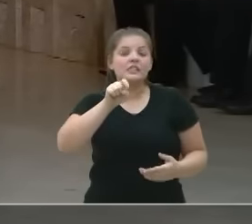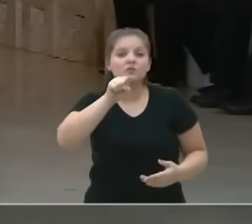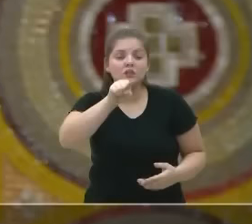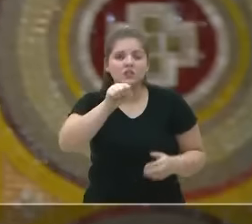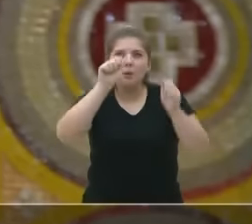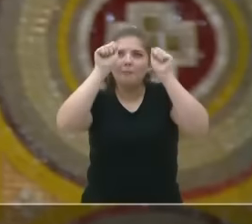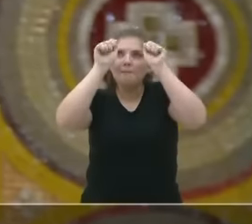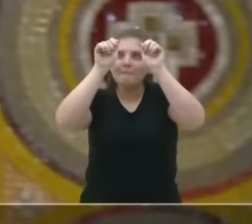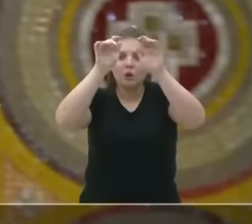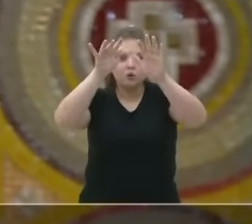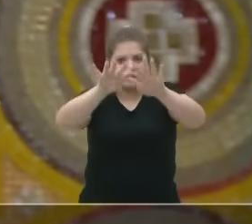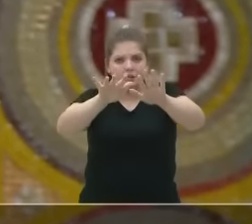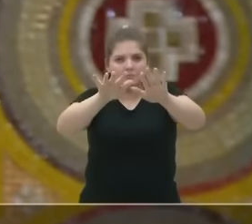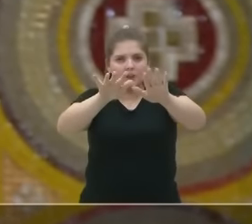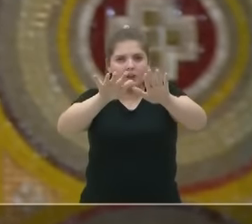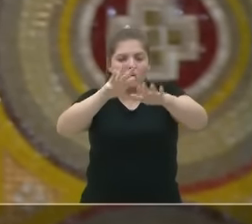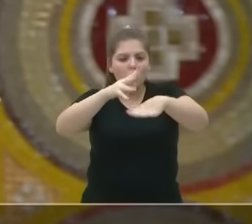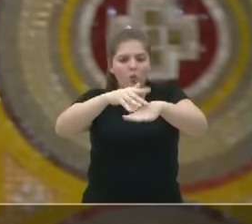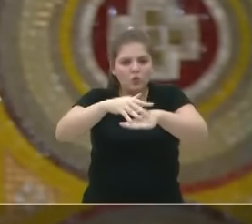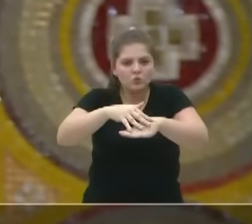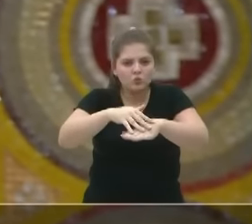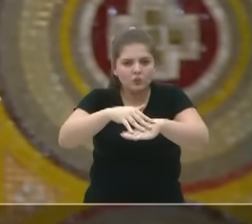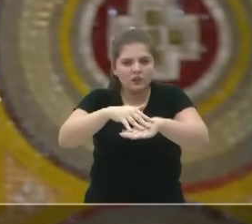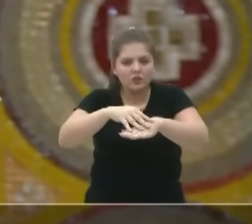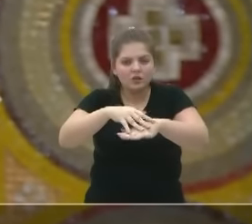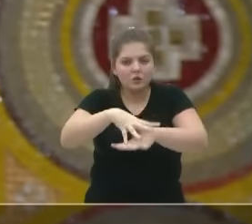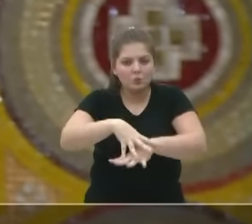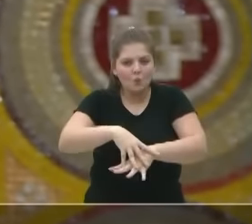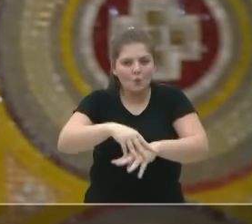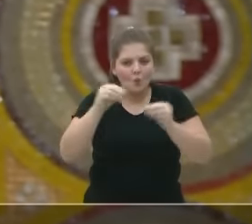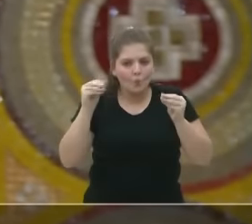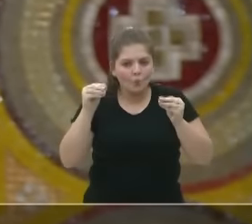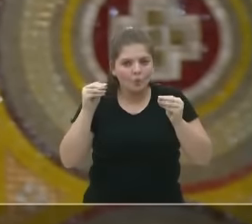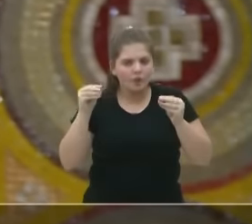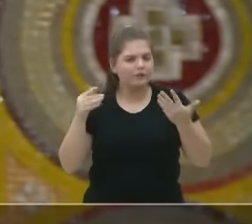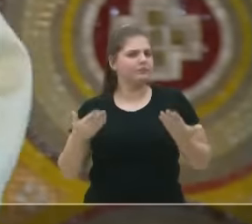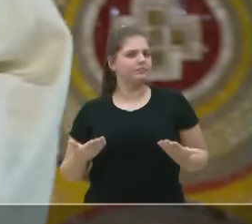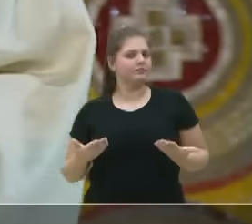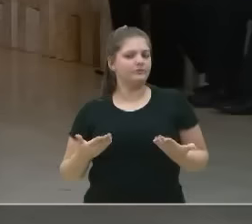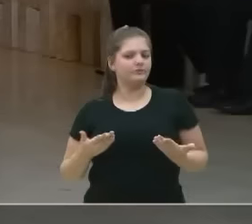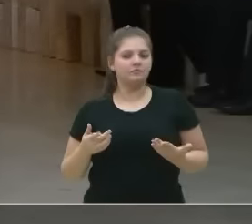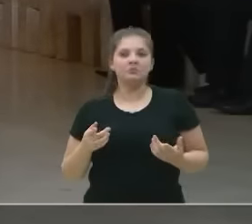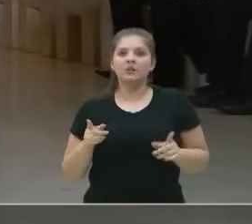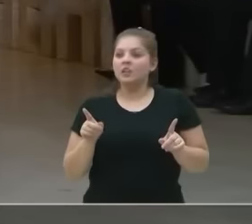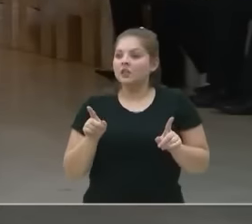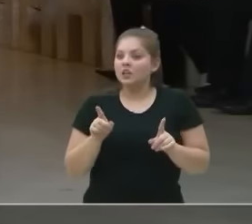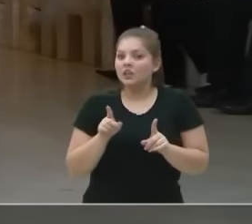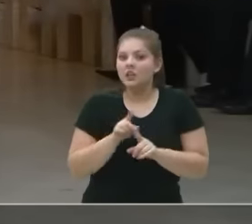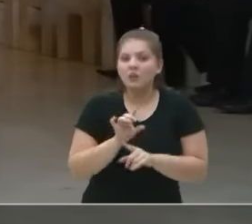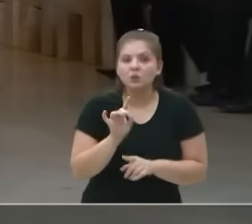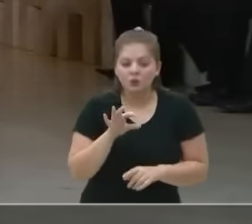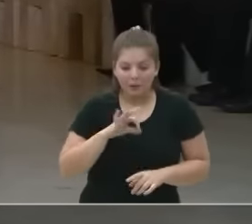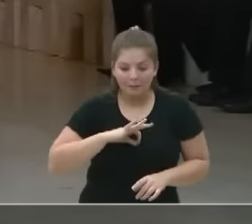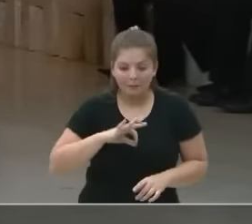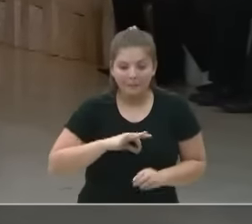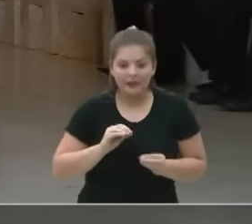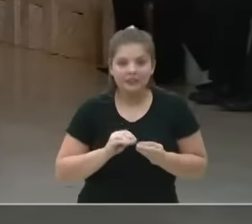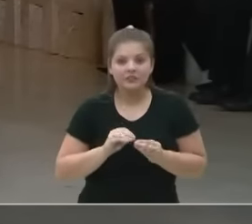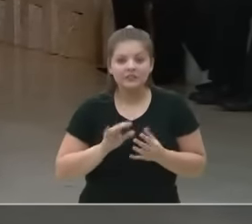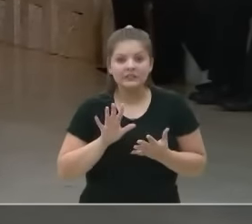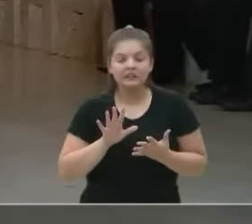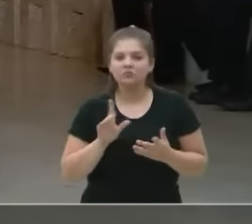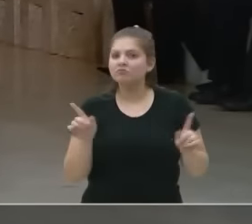mãos nos doentes, ficarão curados. Não, padre, isso é só para padre. Não,